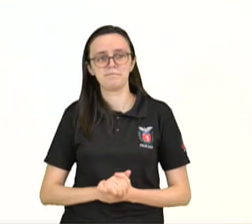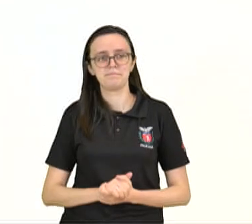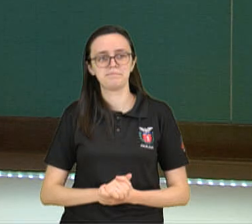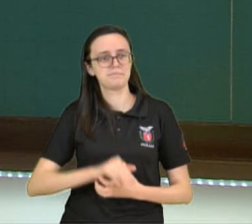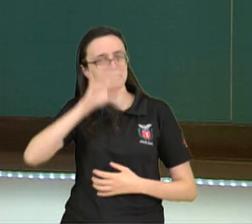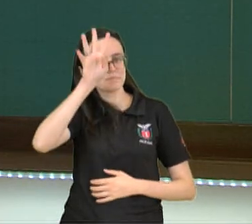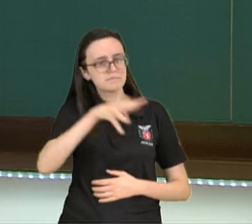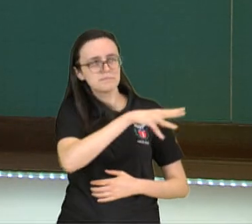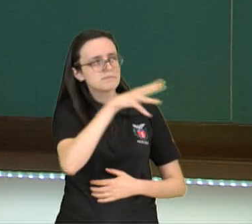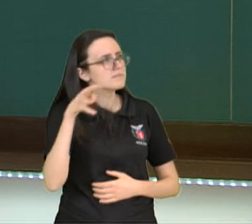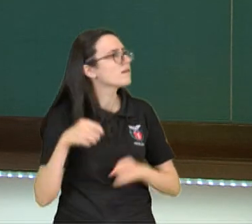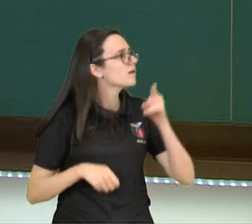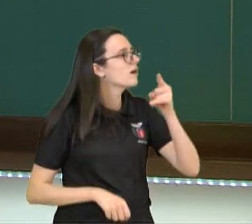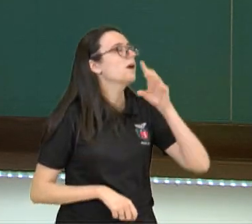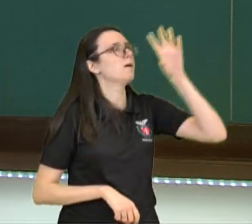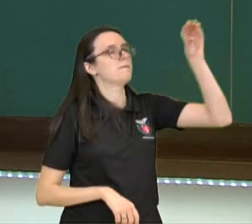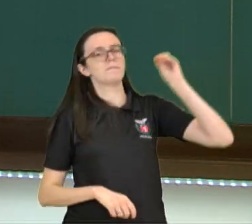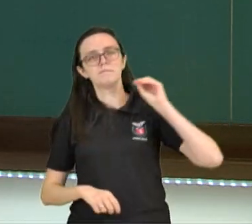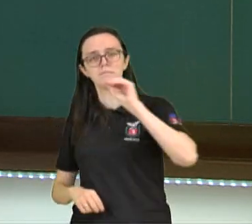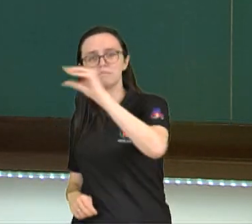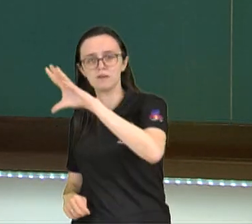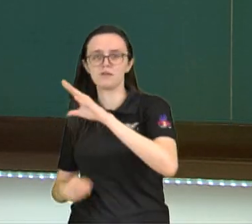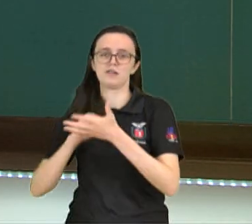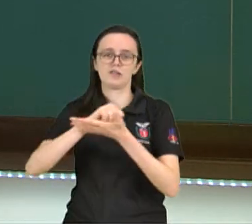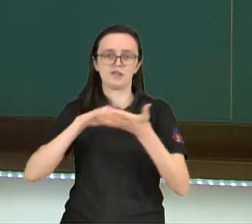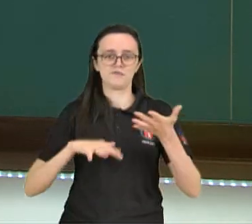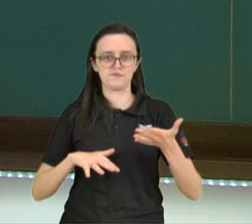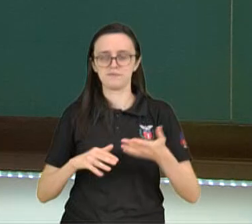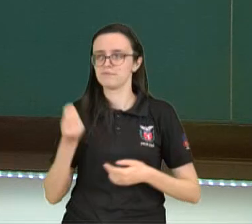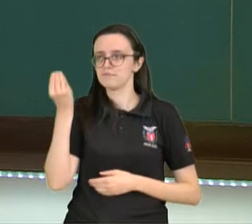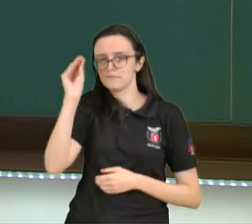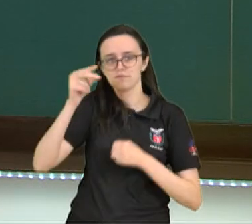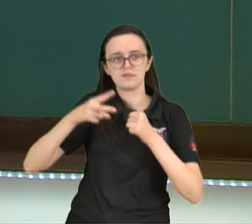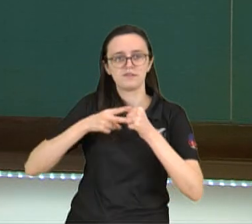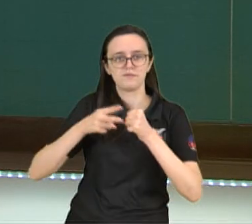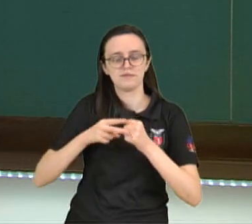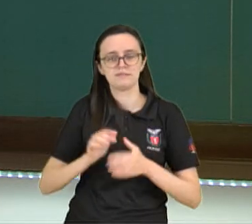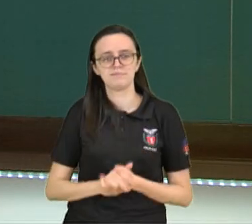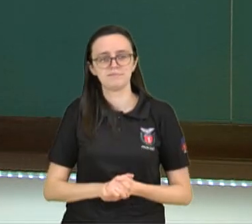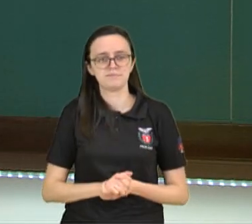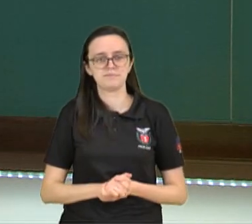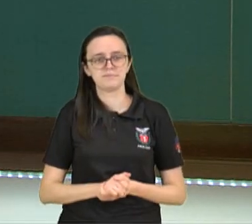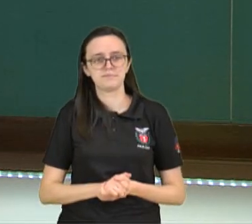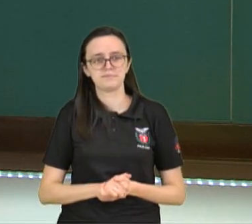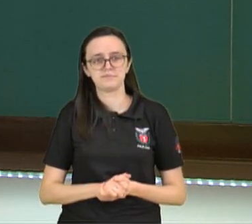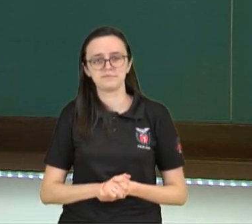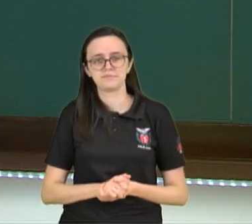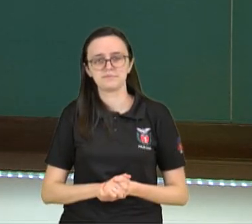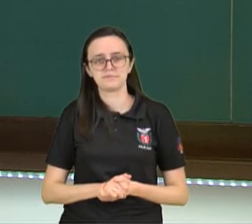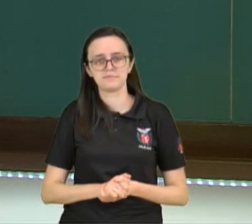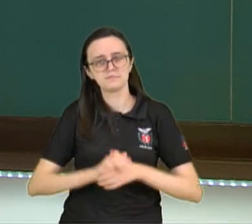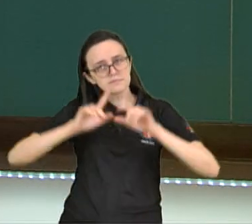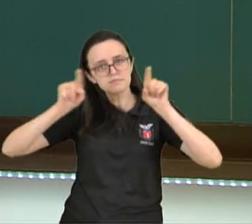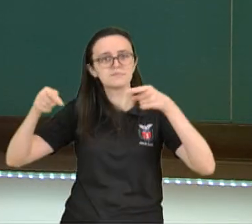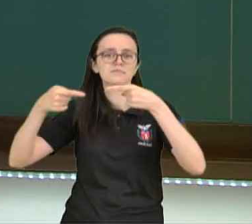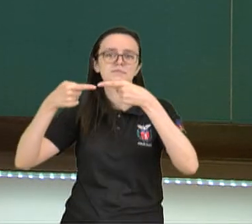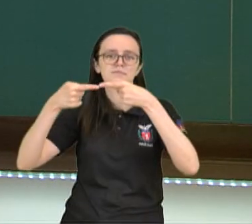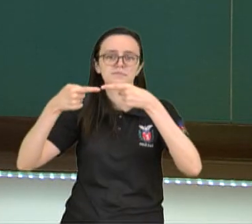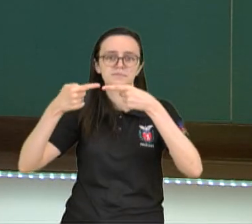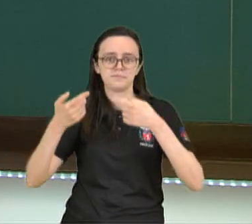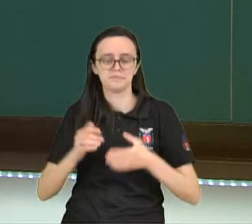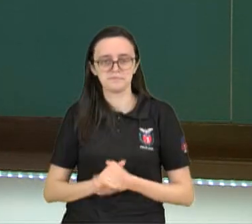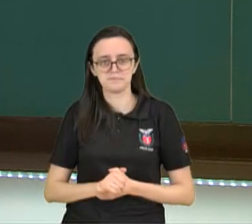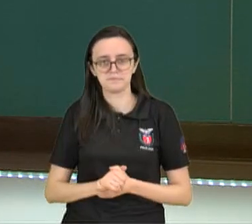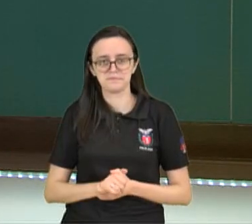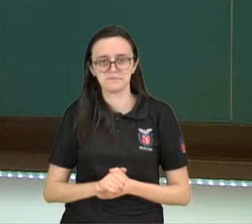Yo tengo. Entonces, yo tengo hambre porque no he comido nada. Eu tenho fome porque não comi